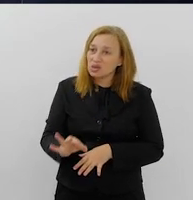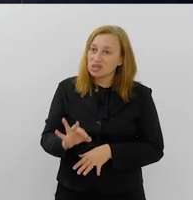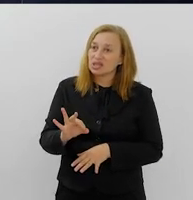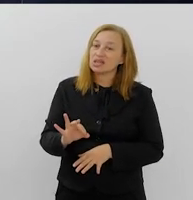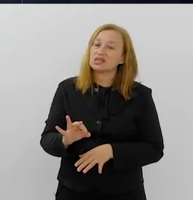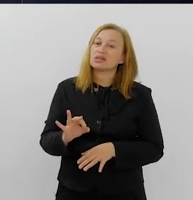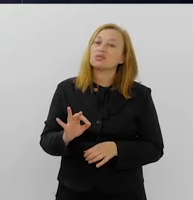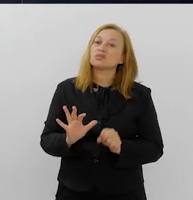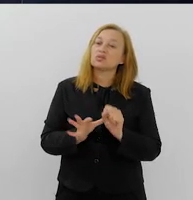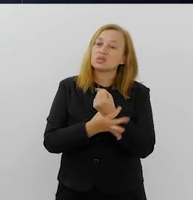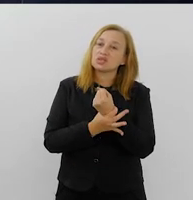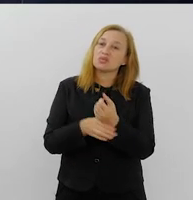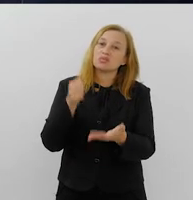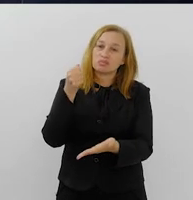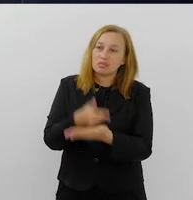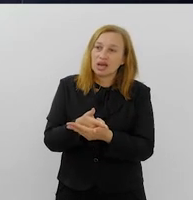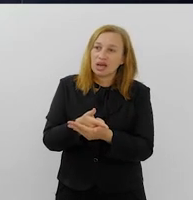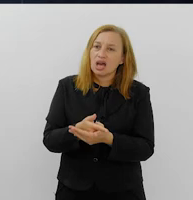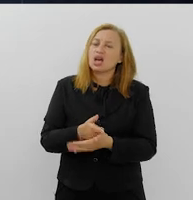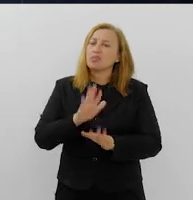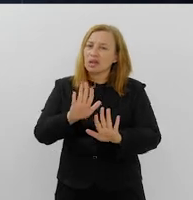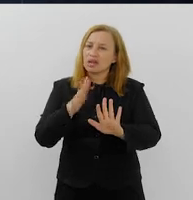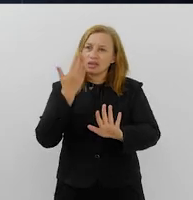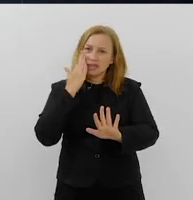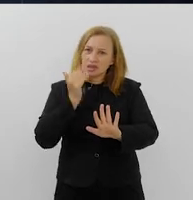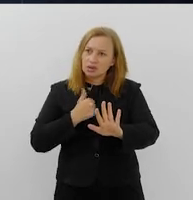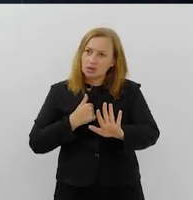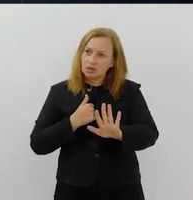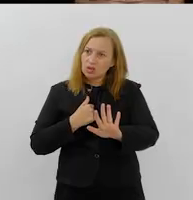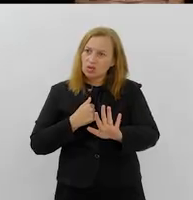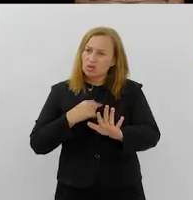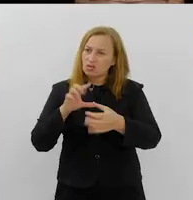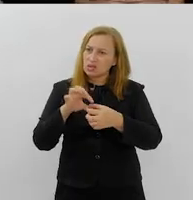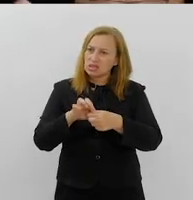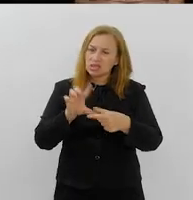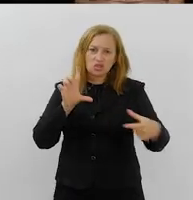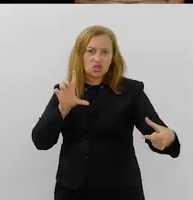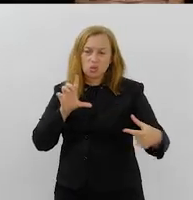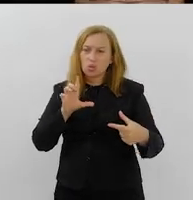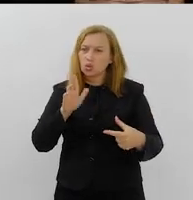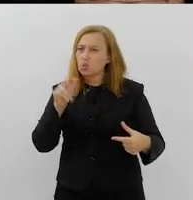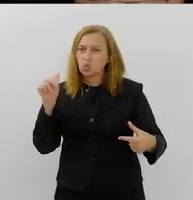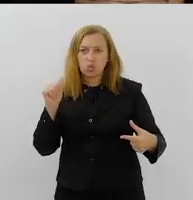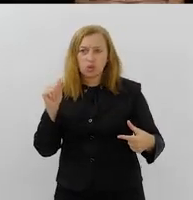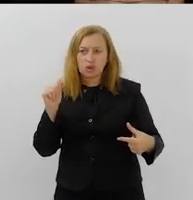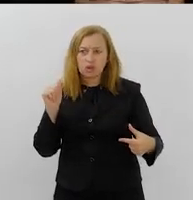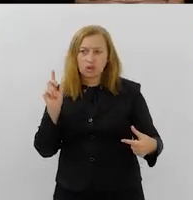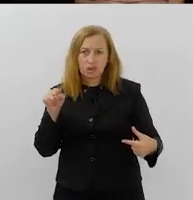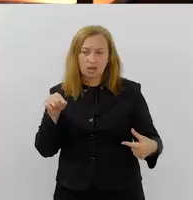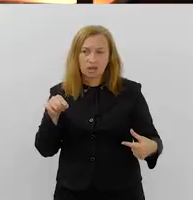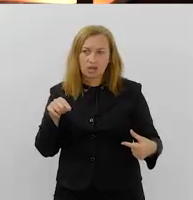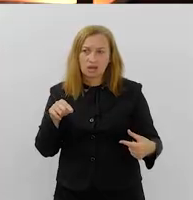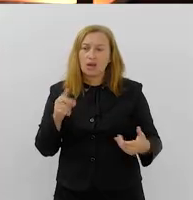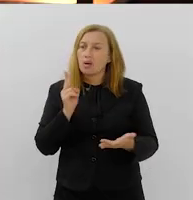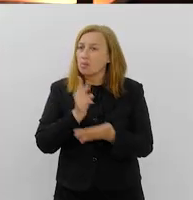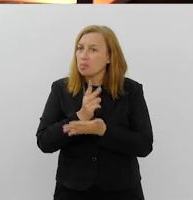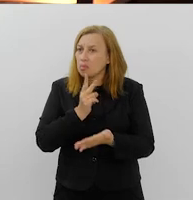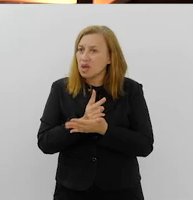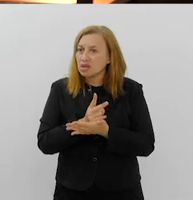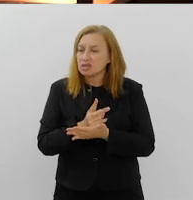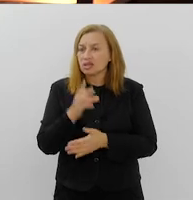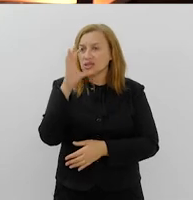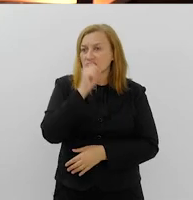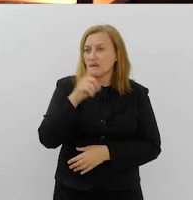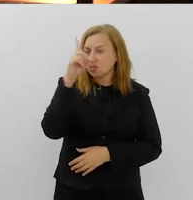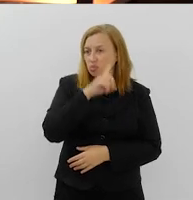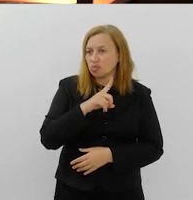o seu percentual de seguro a pagar. Então, deixa eu ver se eu entendi. Você não desliga nunca, né? Porque,